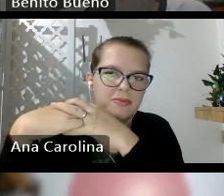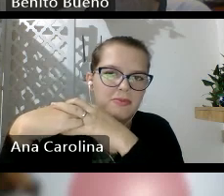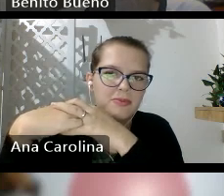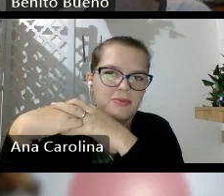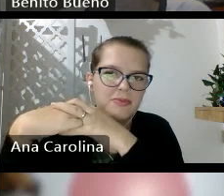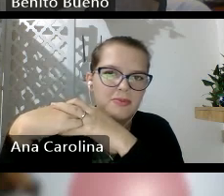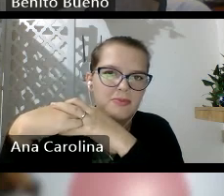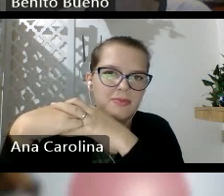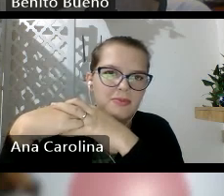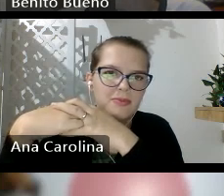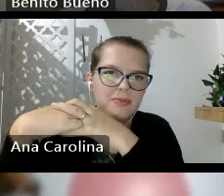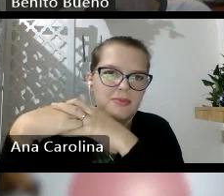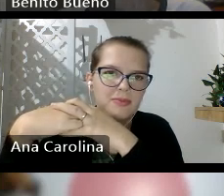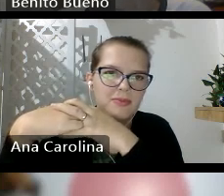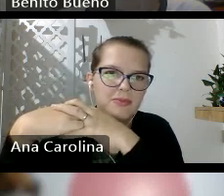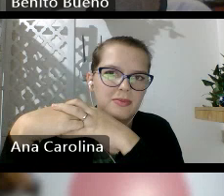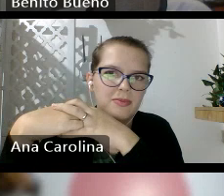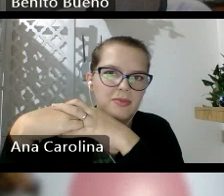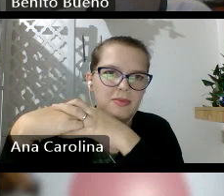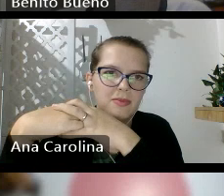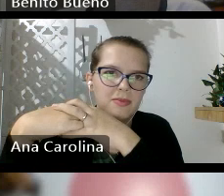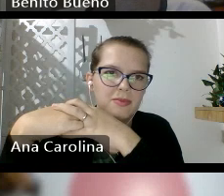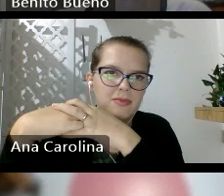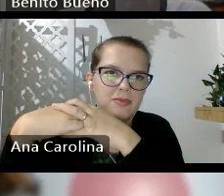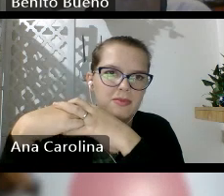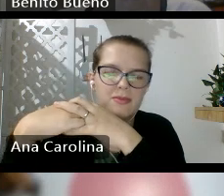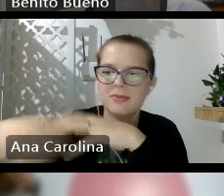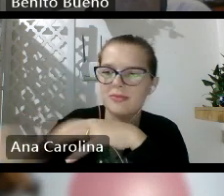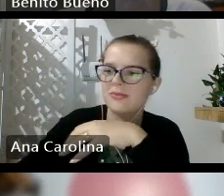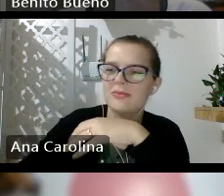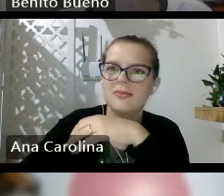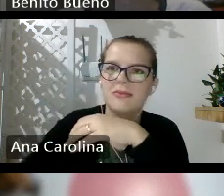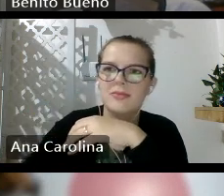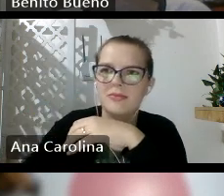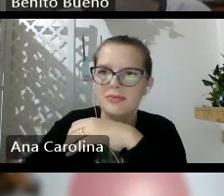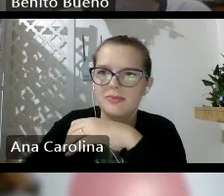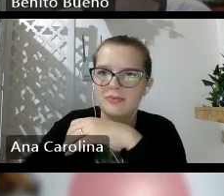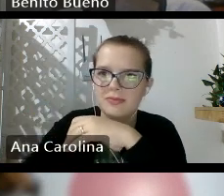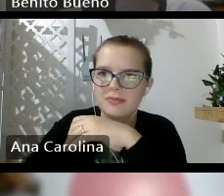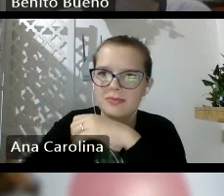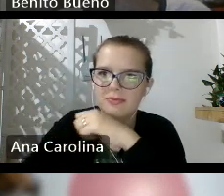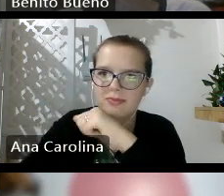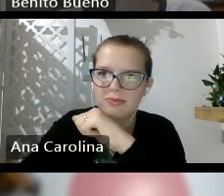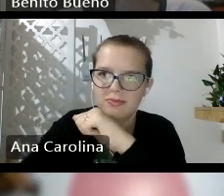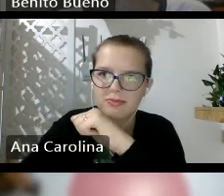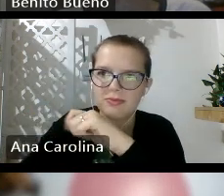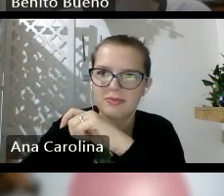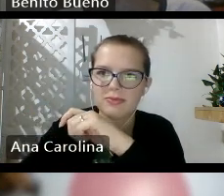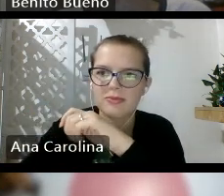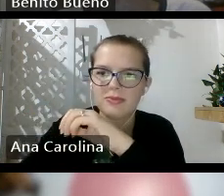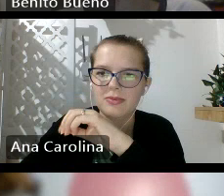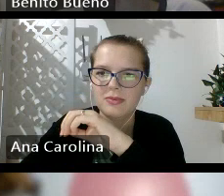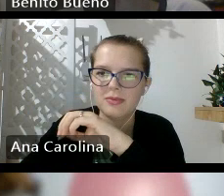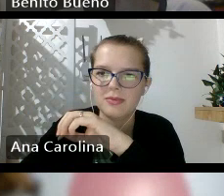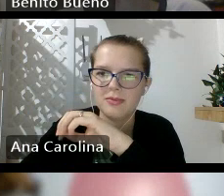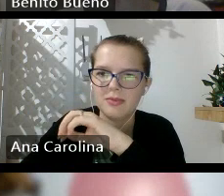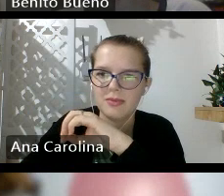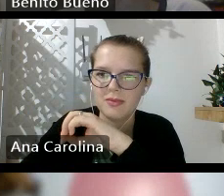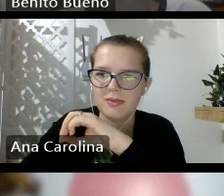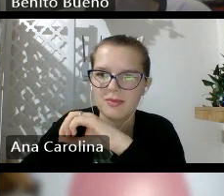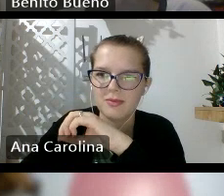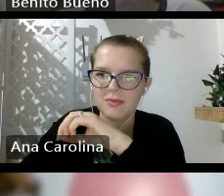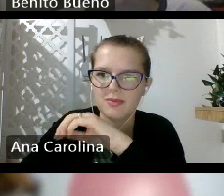Por exemplo, revestimento cerâmico, ele pode sofrer desplacamento por um uso inadequado da